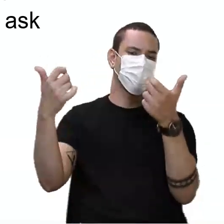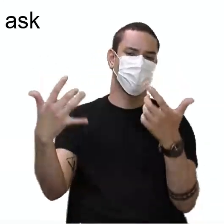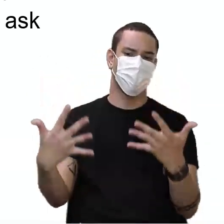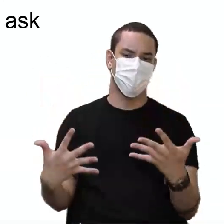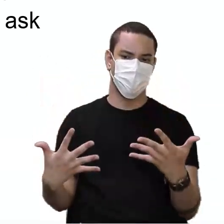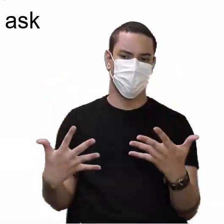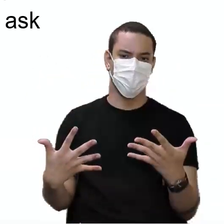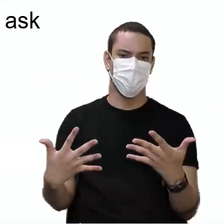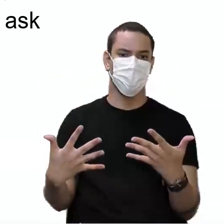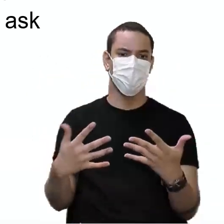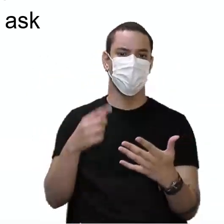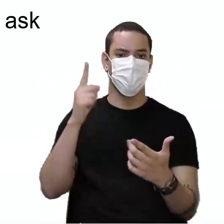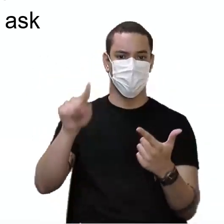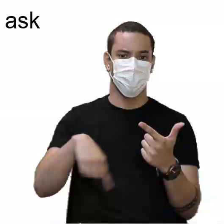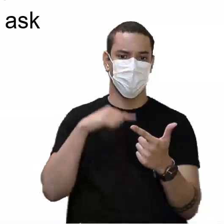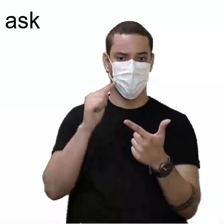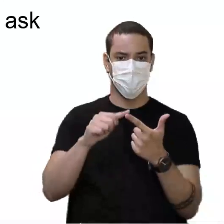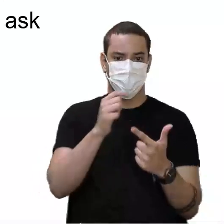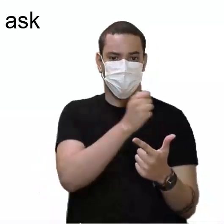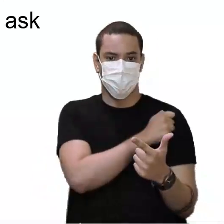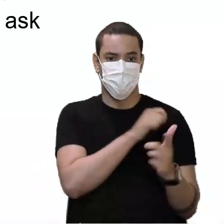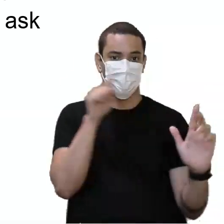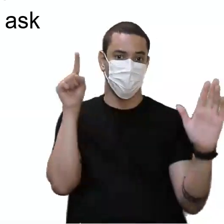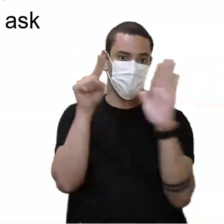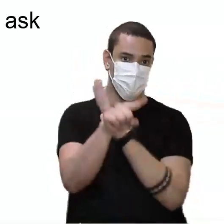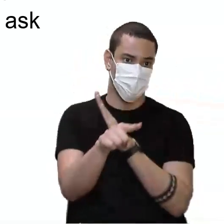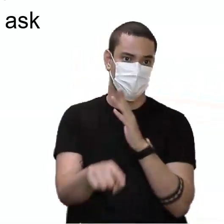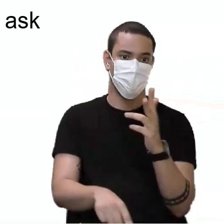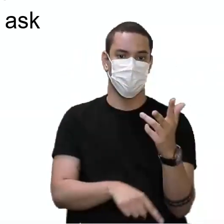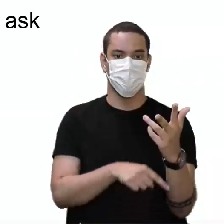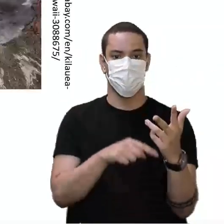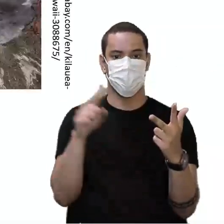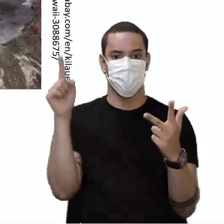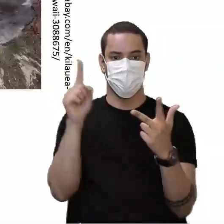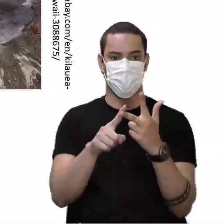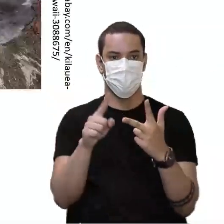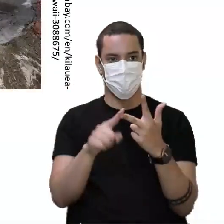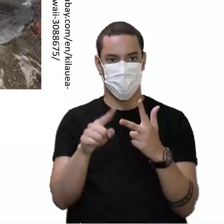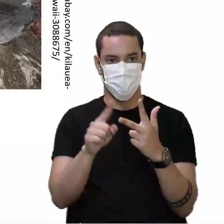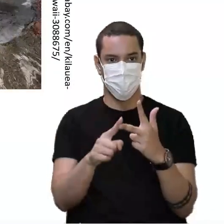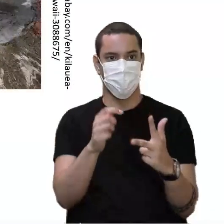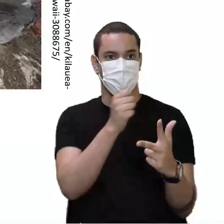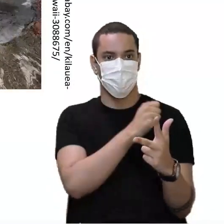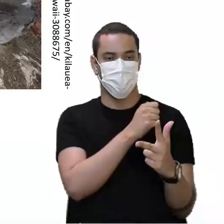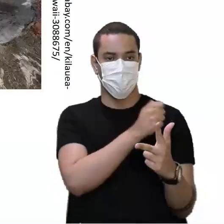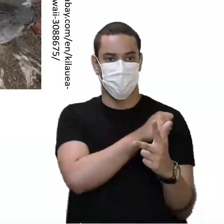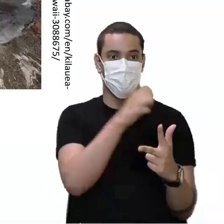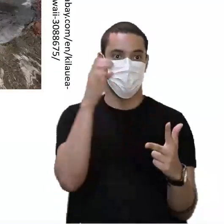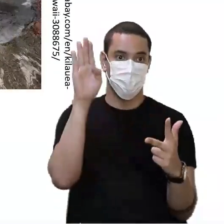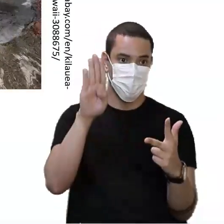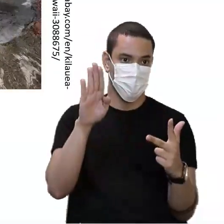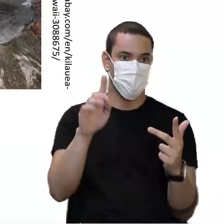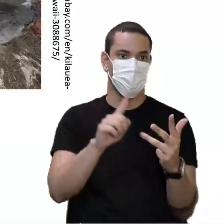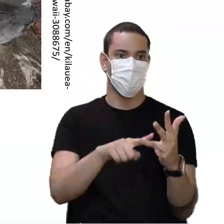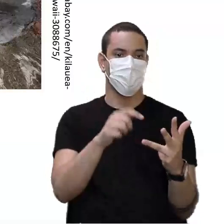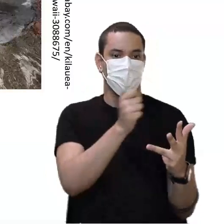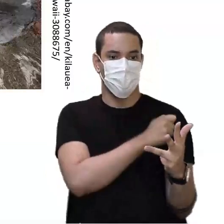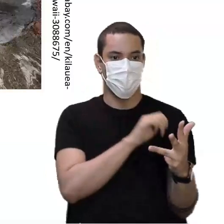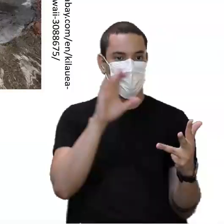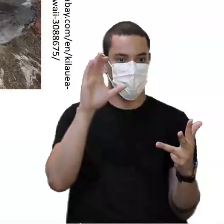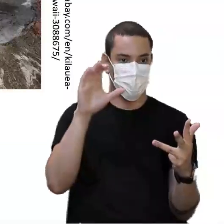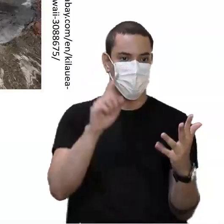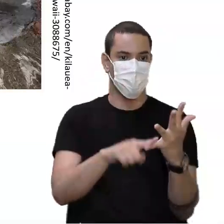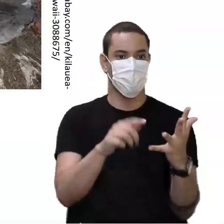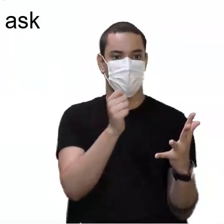aqui. Logo, segunda, nós temos a fala de estudante. Então, nós temos o estudante, student A, temos o student C, student D,